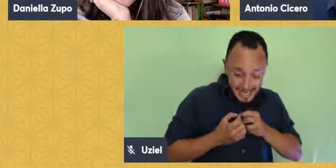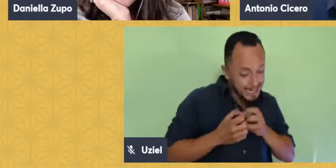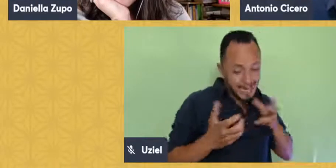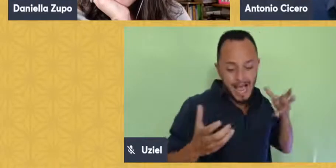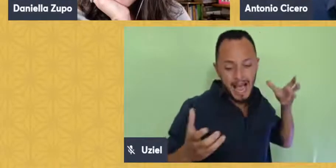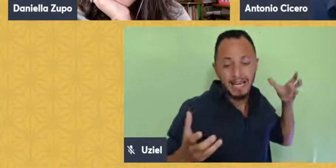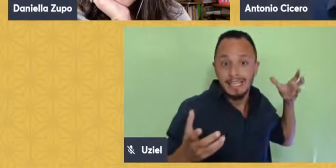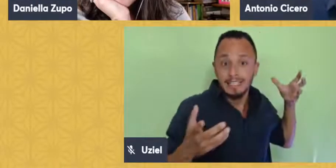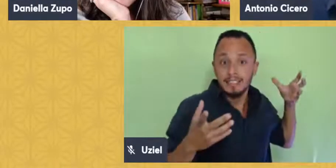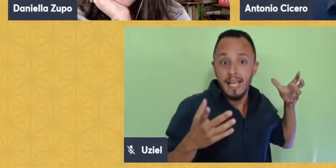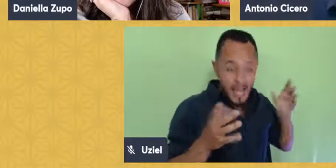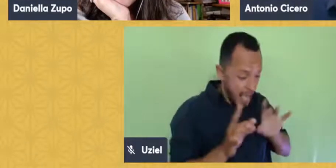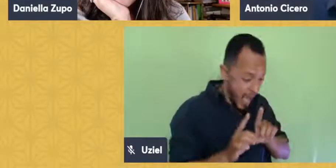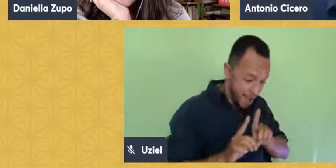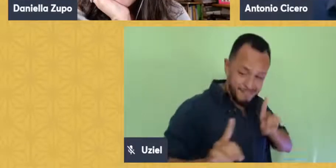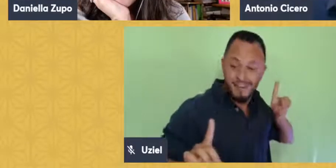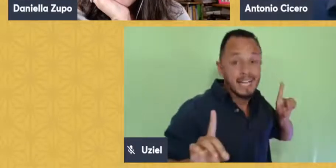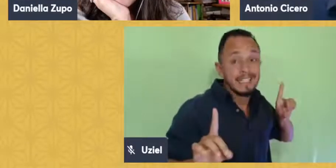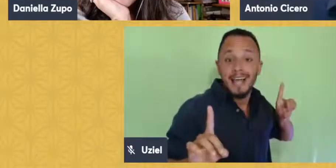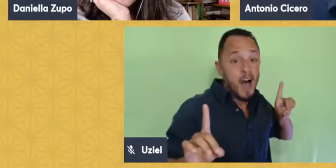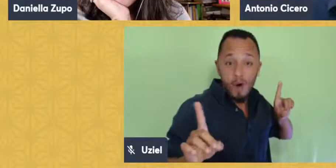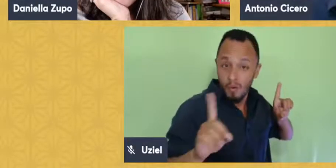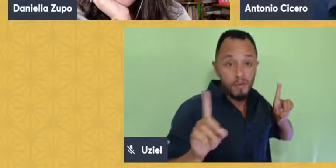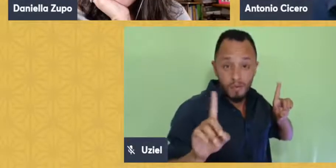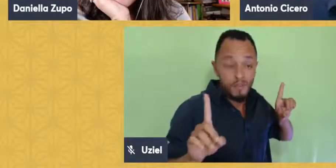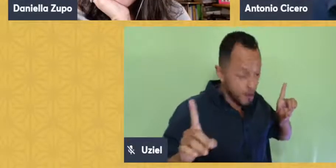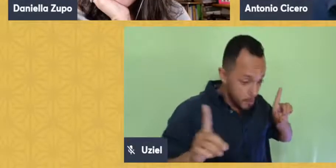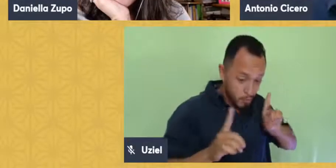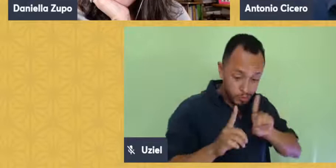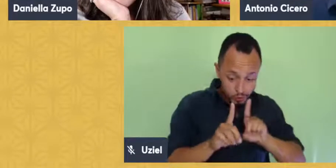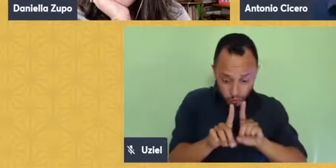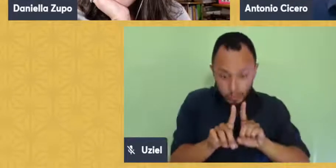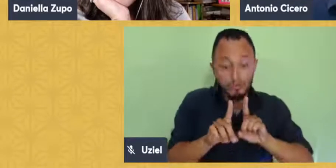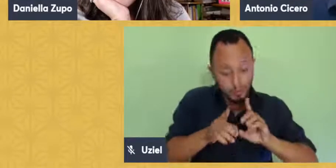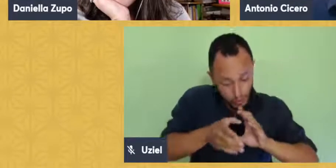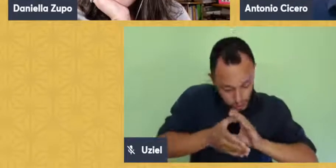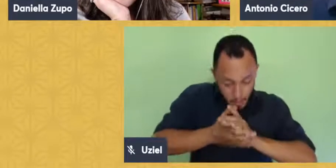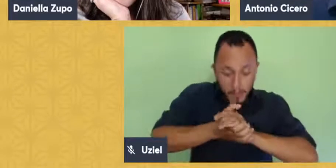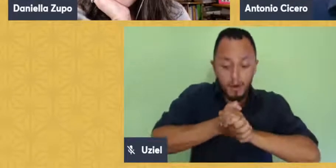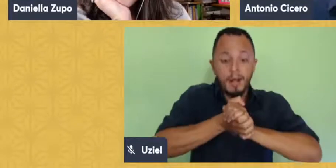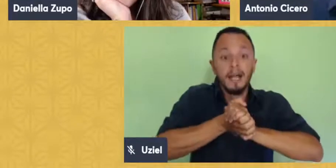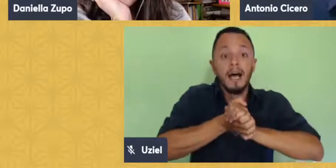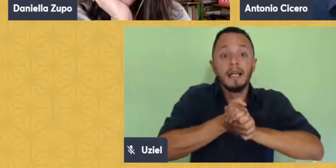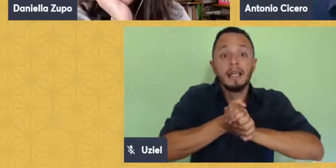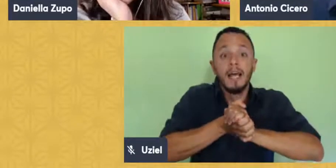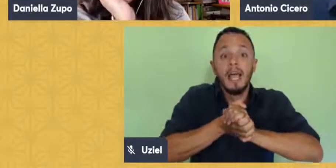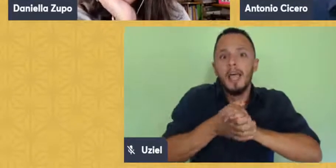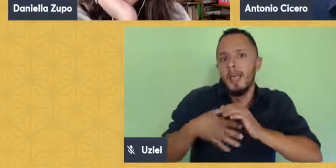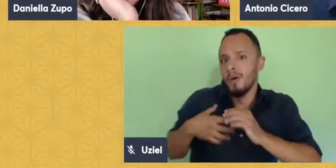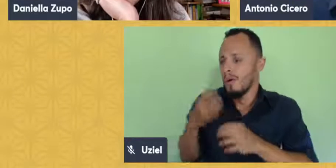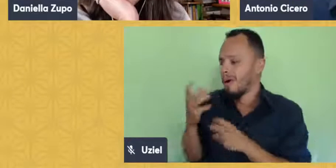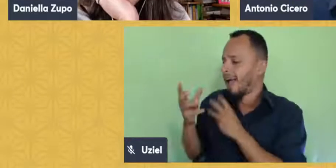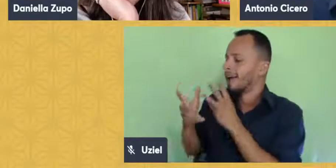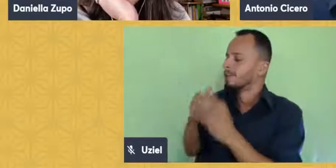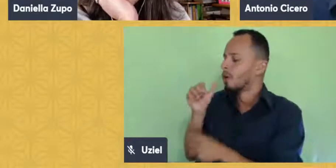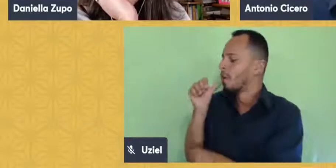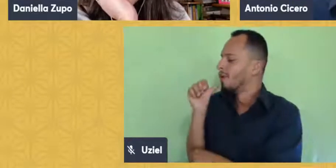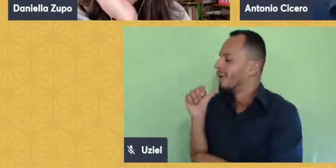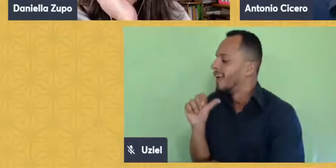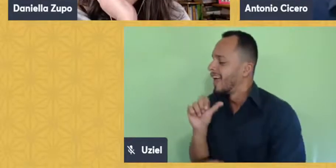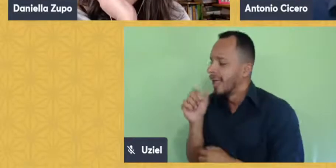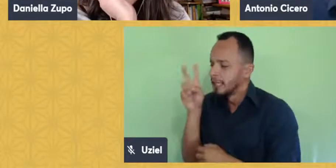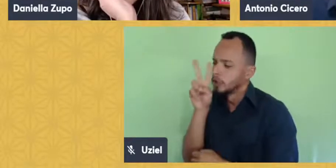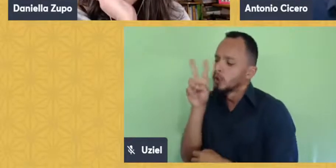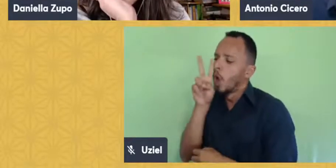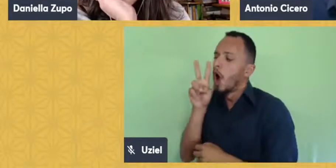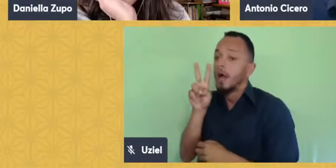afastemos muito. Vamos de mãos dadas. Não serei o cantor de uma mulher, de uma história. Não direi